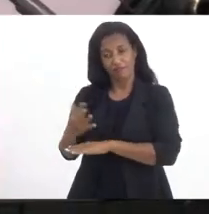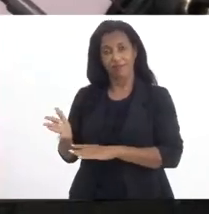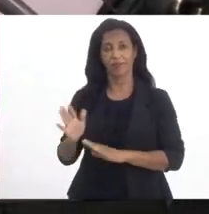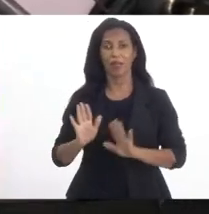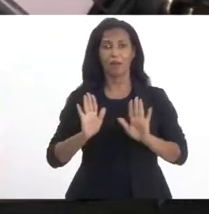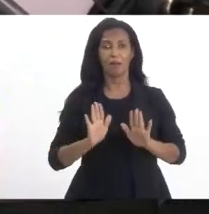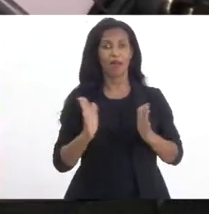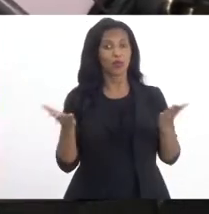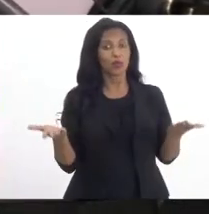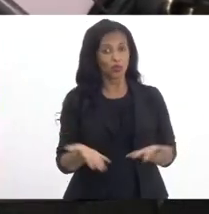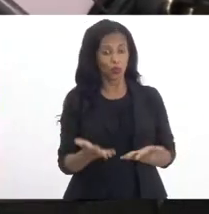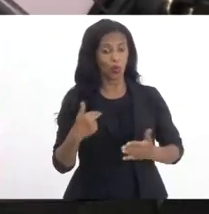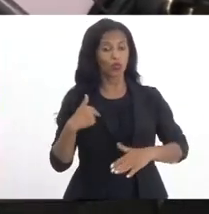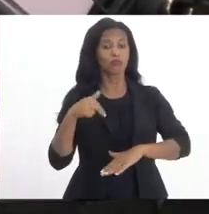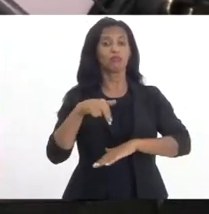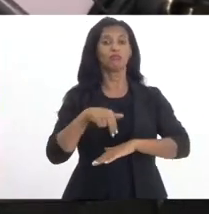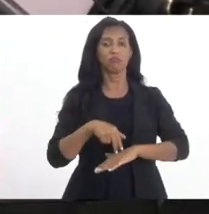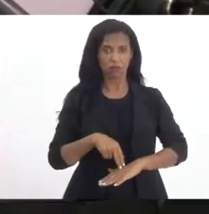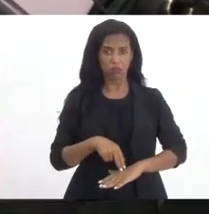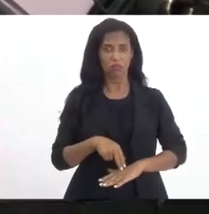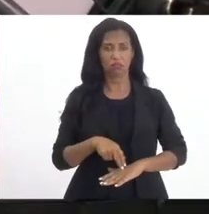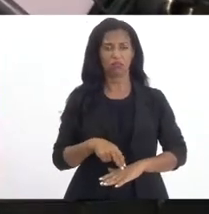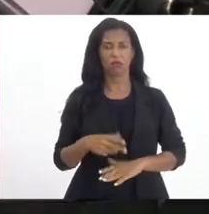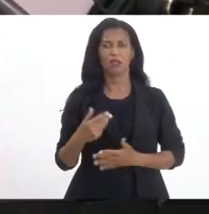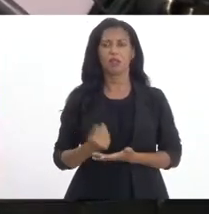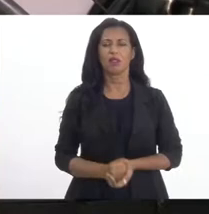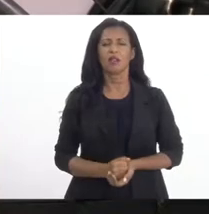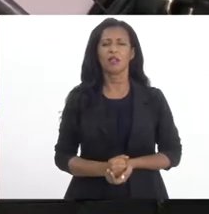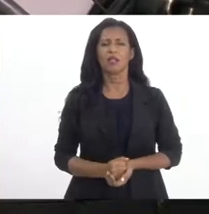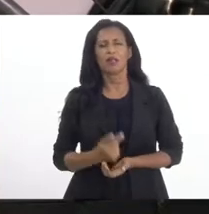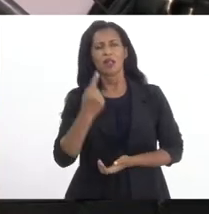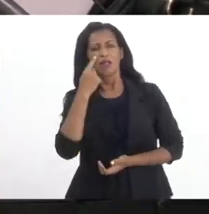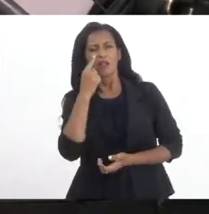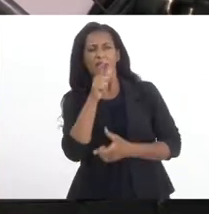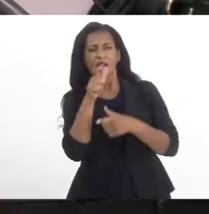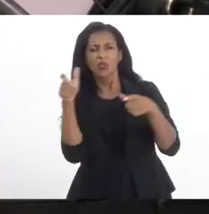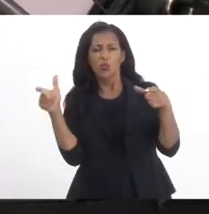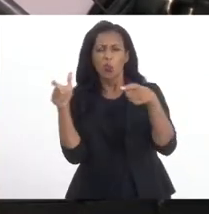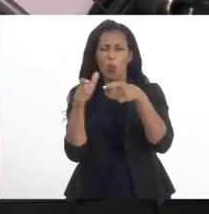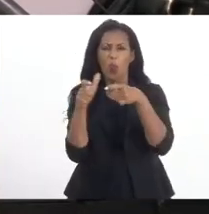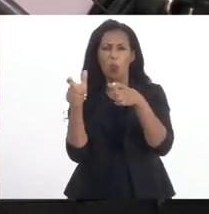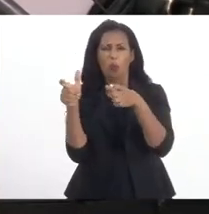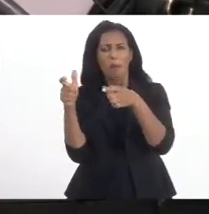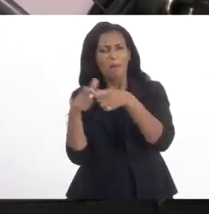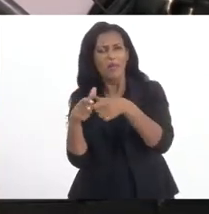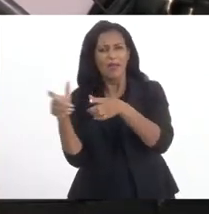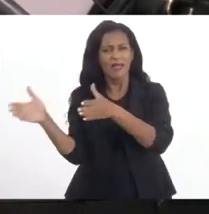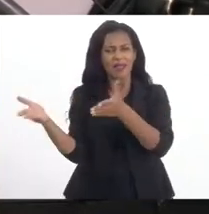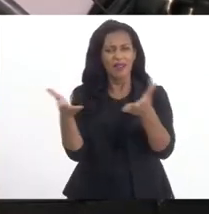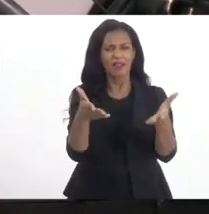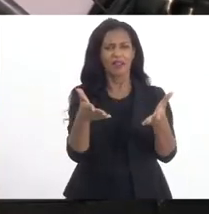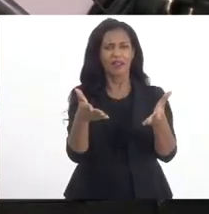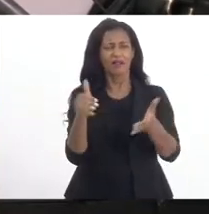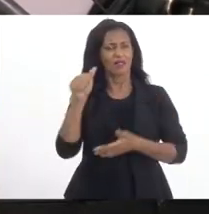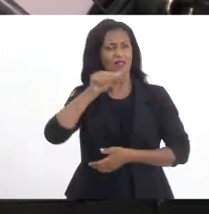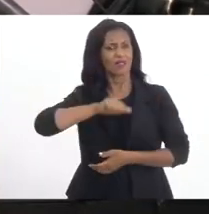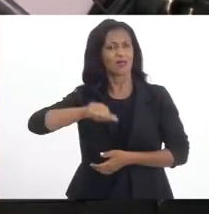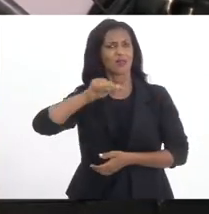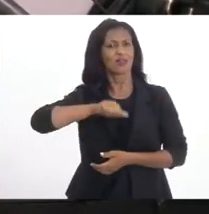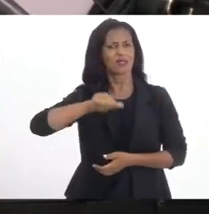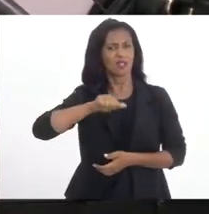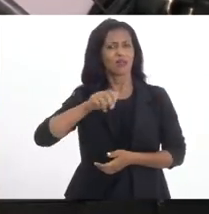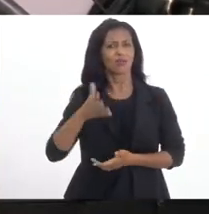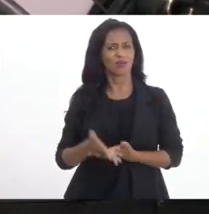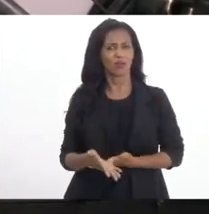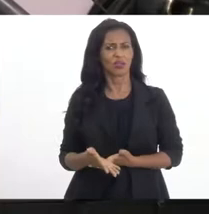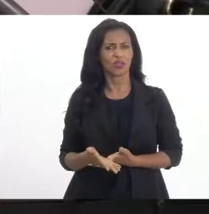mas hoje estou presente e veio também aqui uma parcela pequena da população da Zona Oeste, através das associações de moradores,